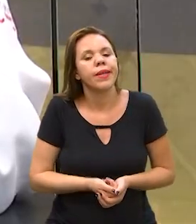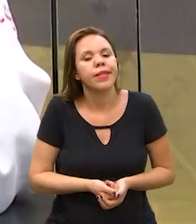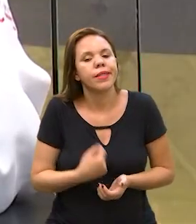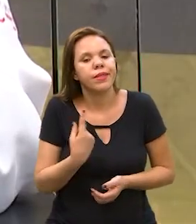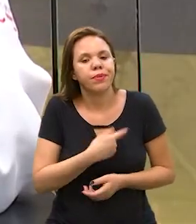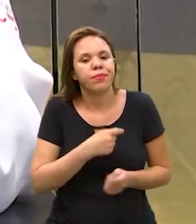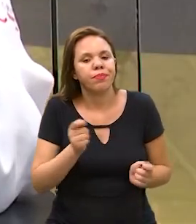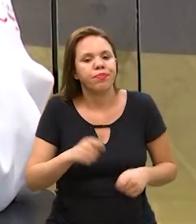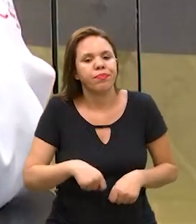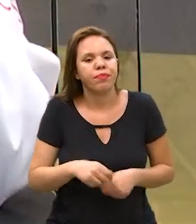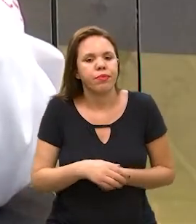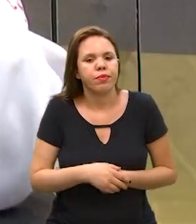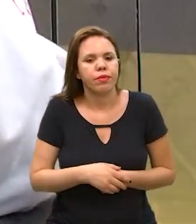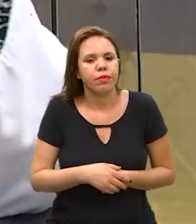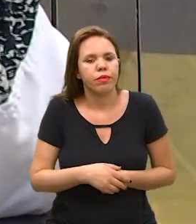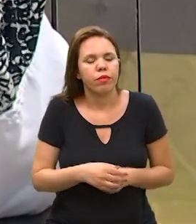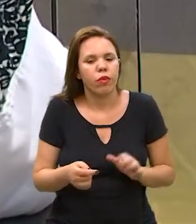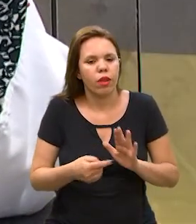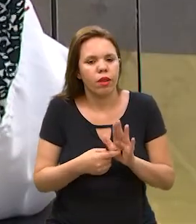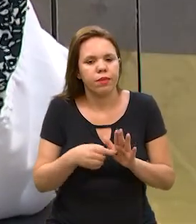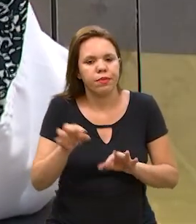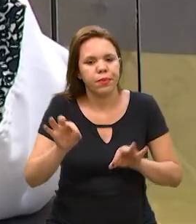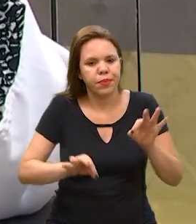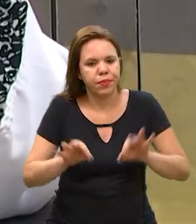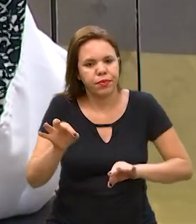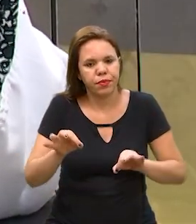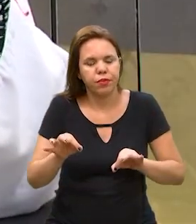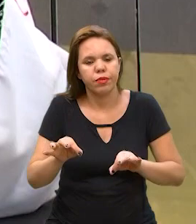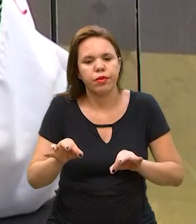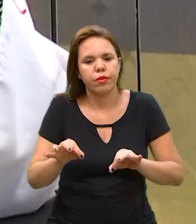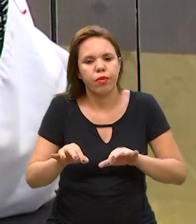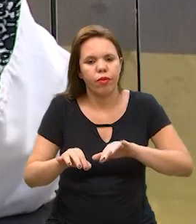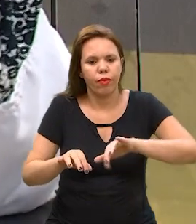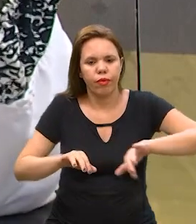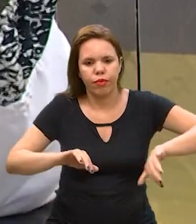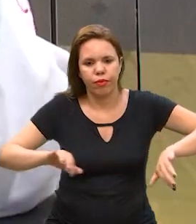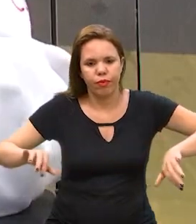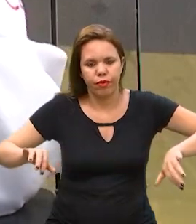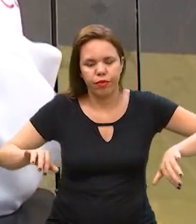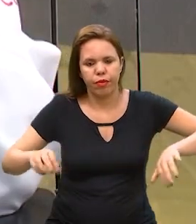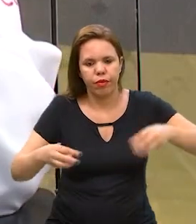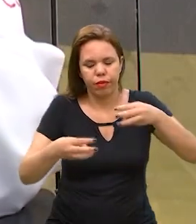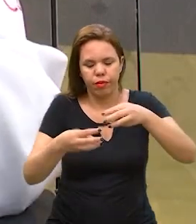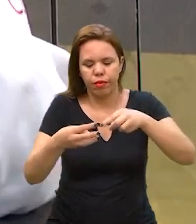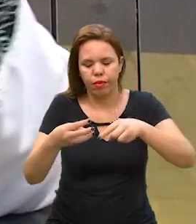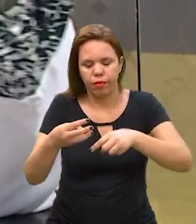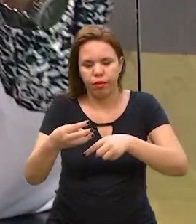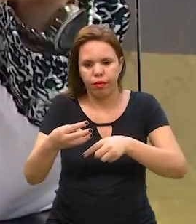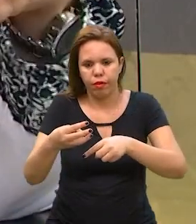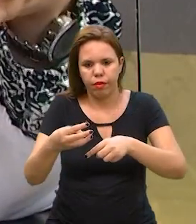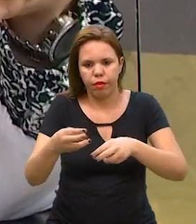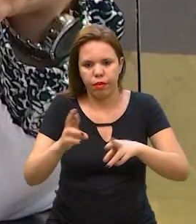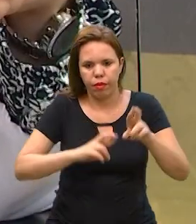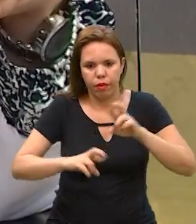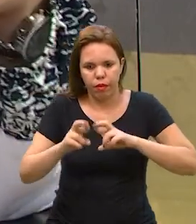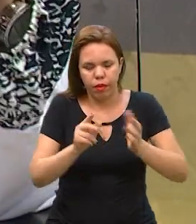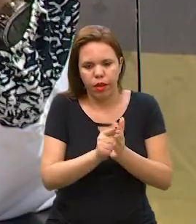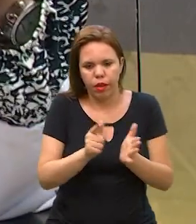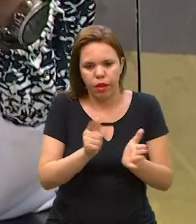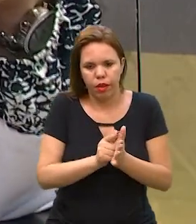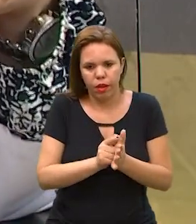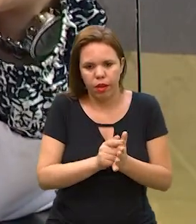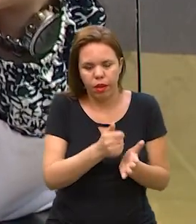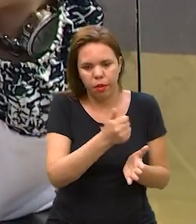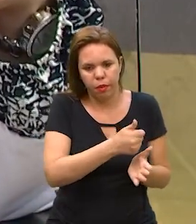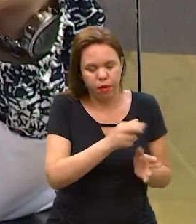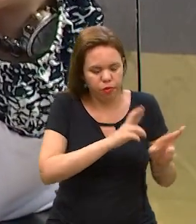gente pudesse didaticamente dividir um exame, o exame ele teria 3 fases. Ele tem uma primeira fase, que é a